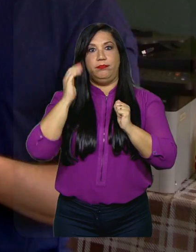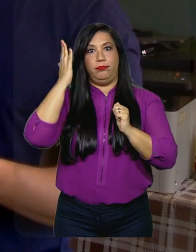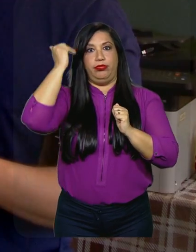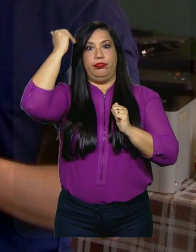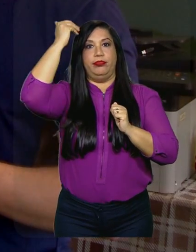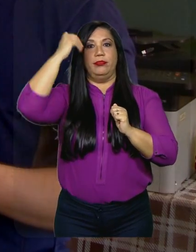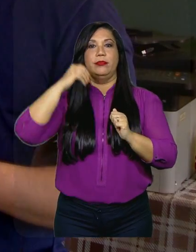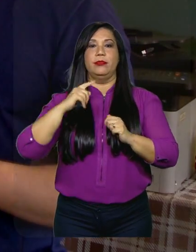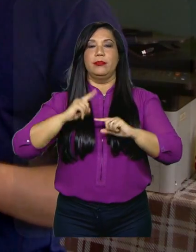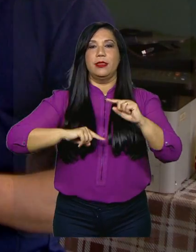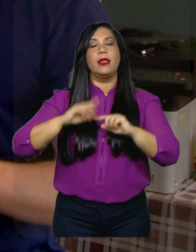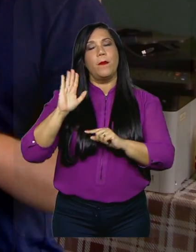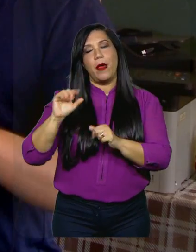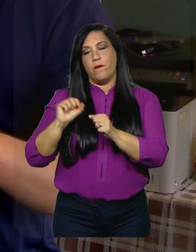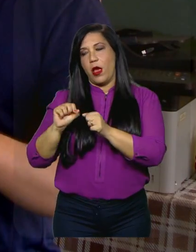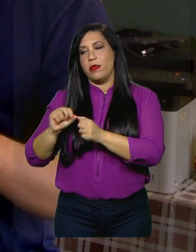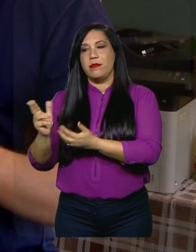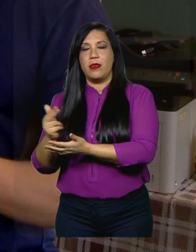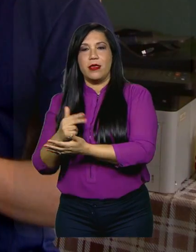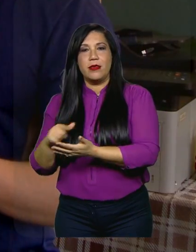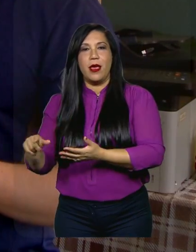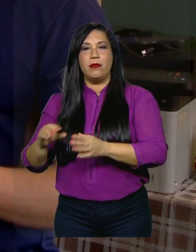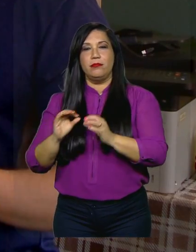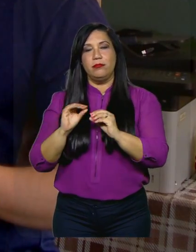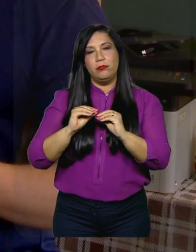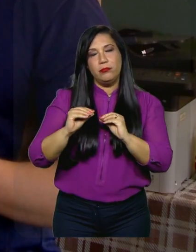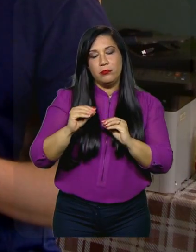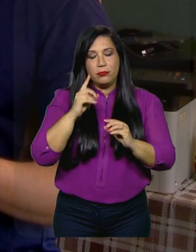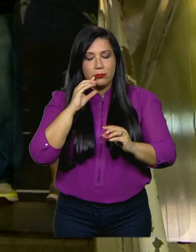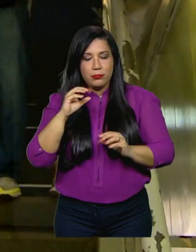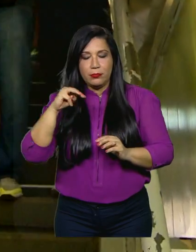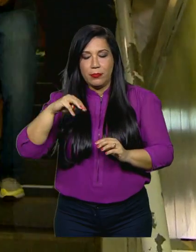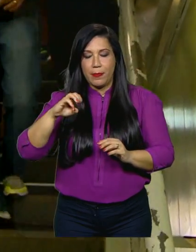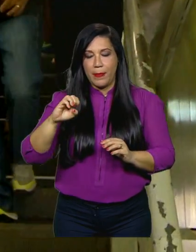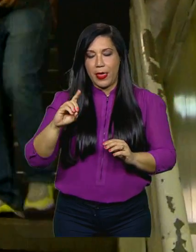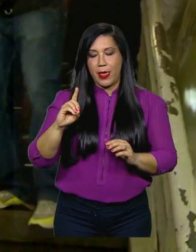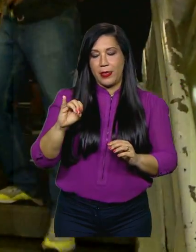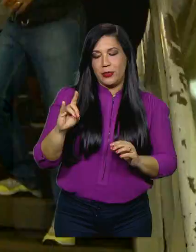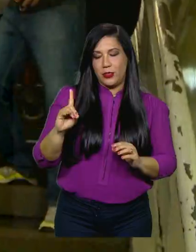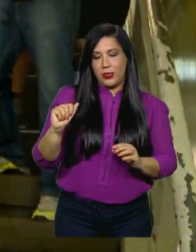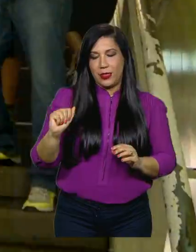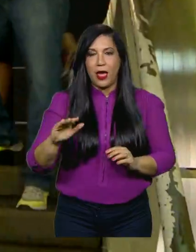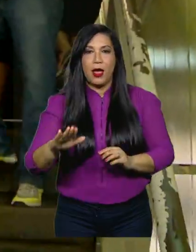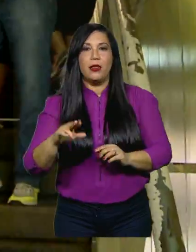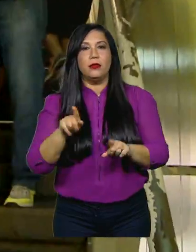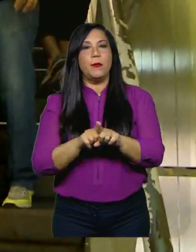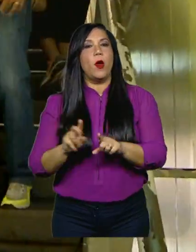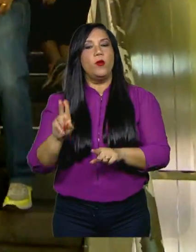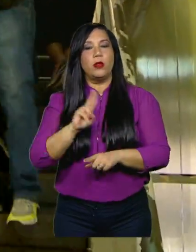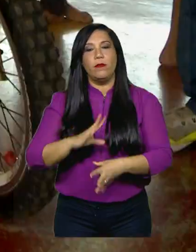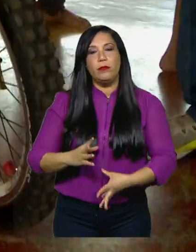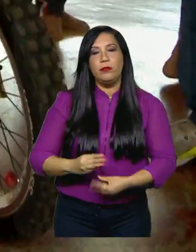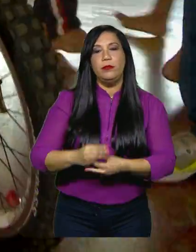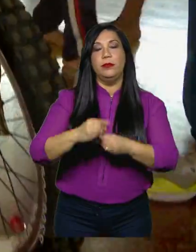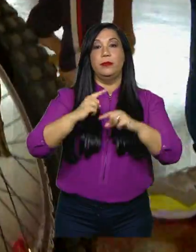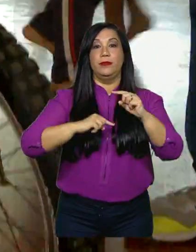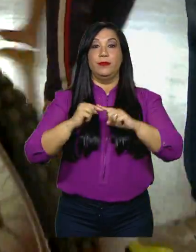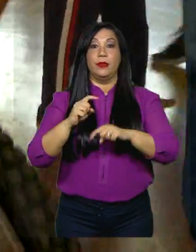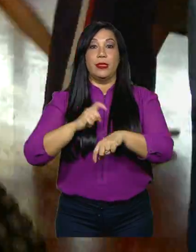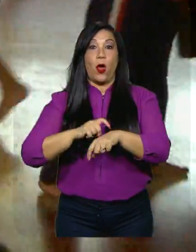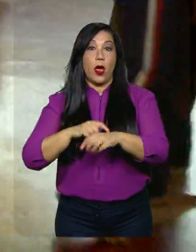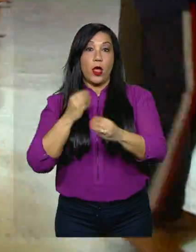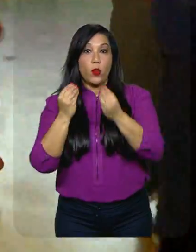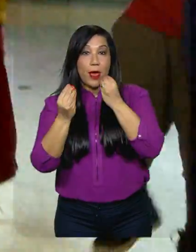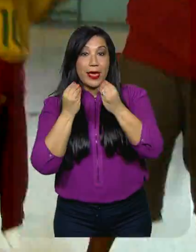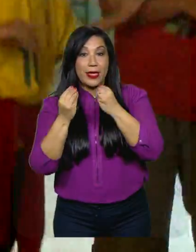eles faziam os desenhos, eles mediam, né? A gente, com a ajuda nossa, usava as ferramentas. Na hora do